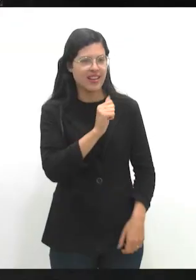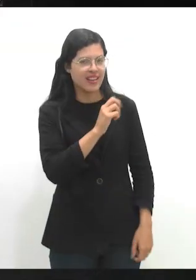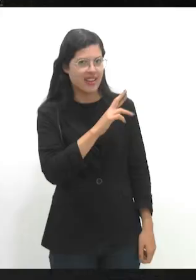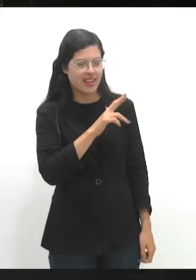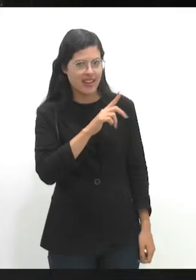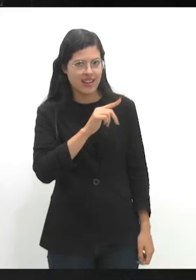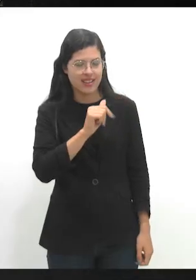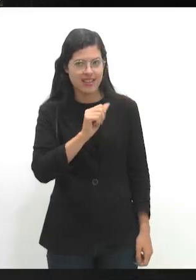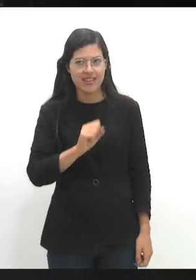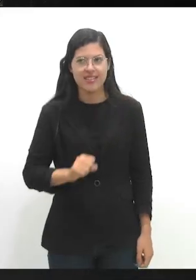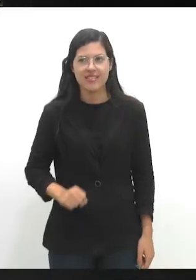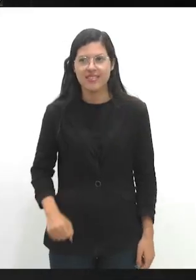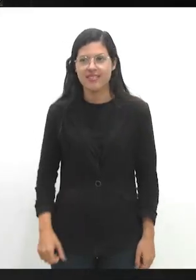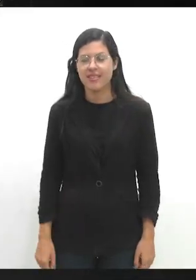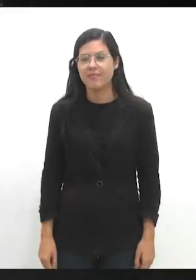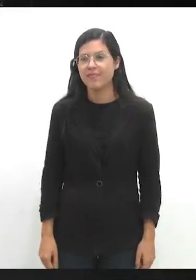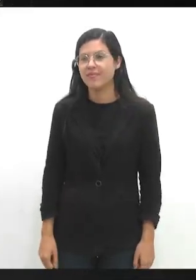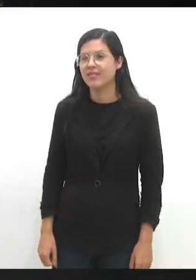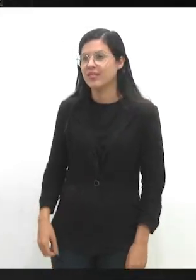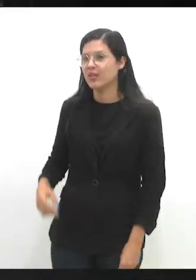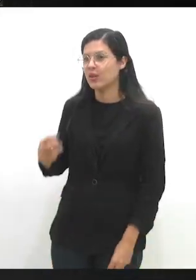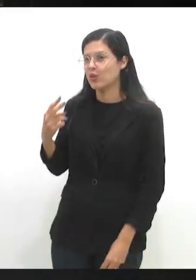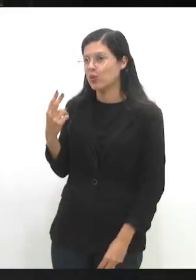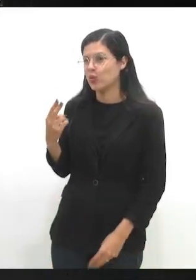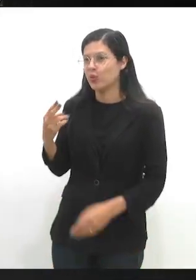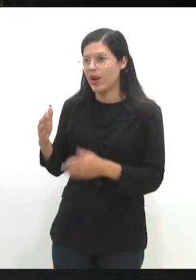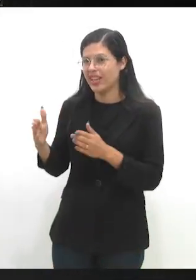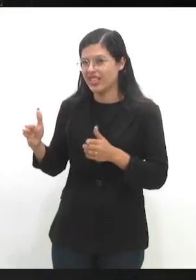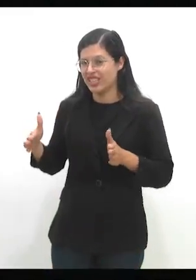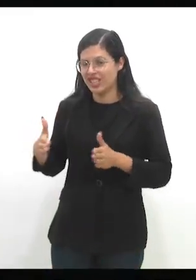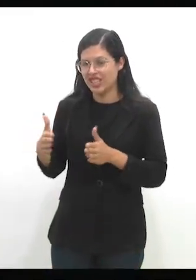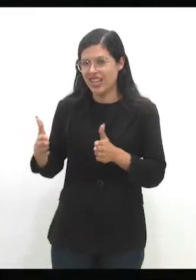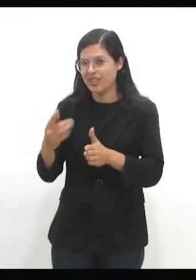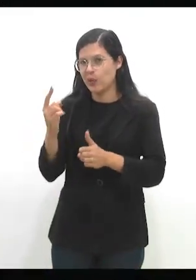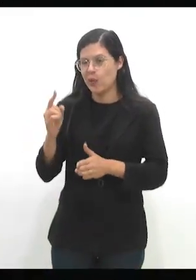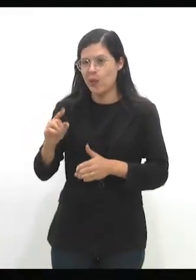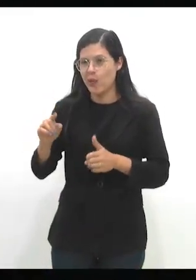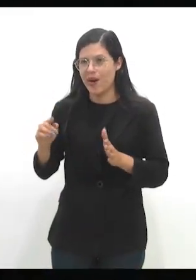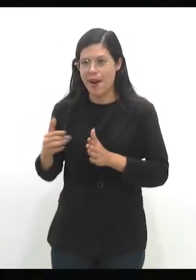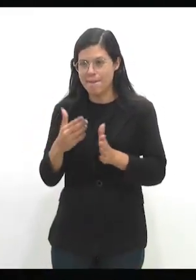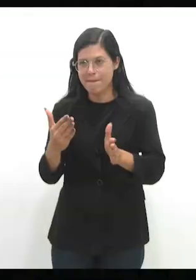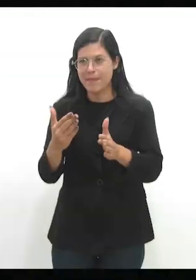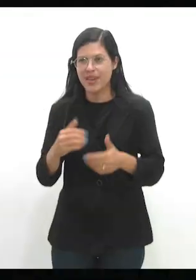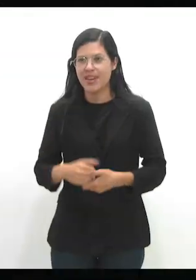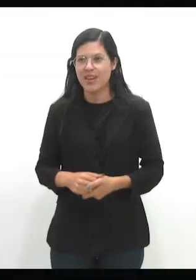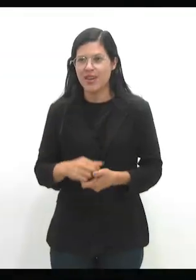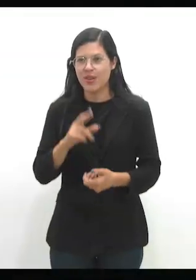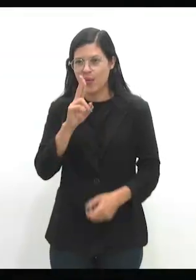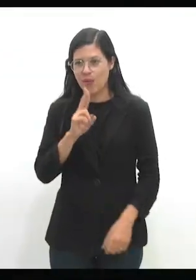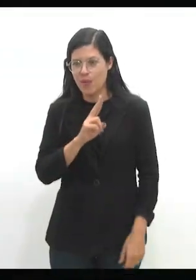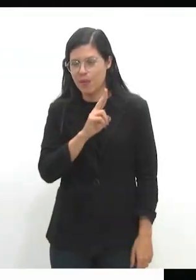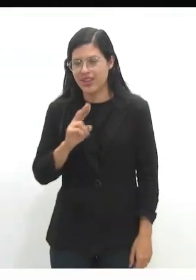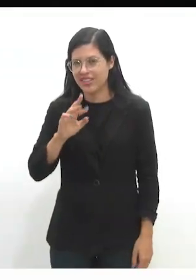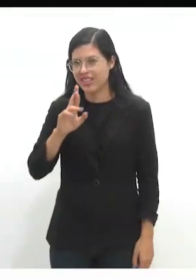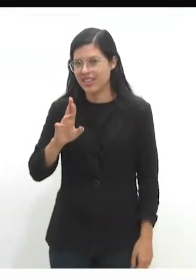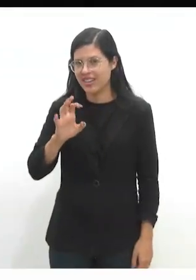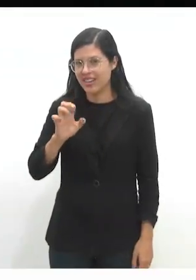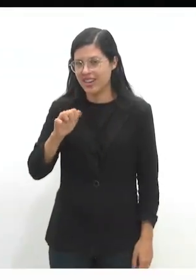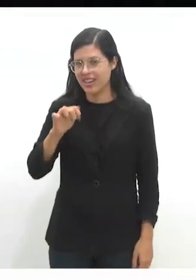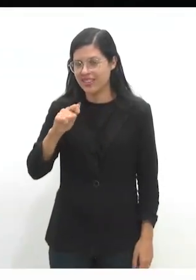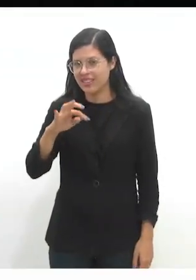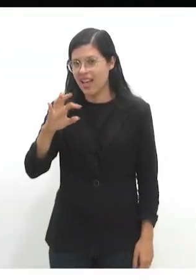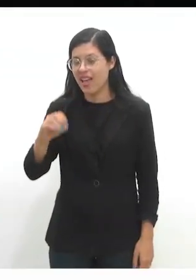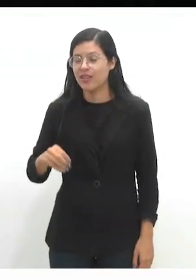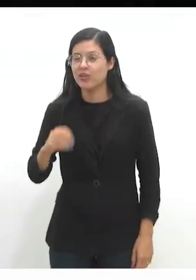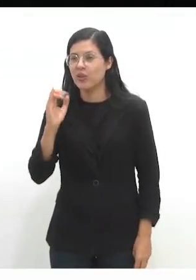Carla, o que você anda lendo? Eu estou lendo 2 Estradas e um Só Caminho, do Astromar Miranda, com o padre Renato Andrade,